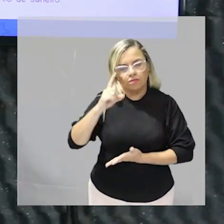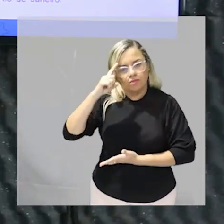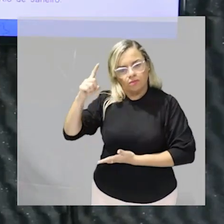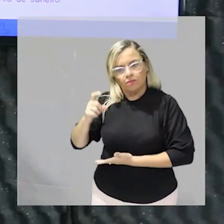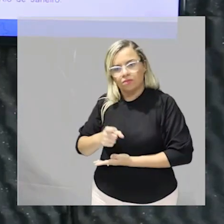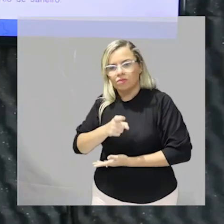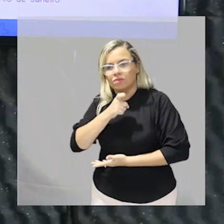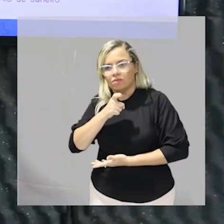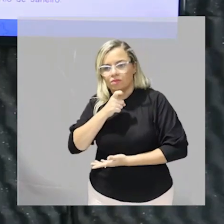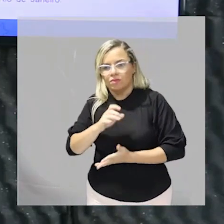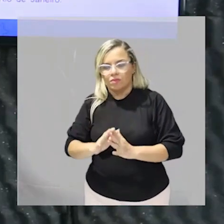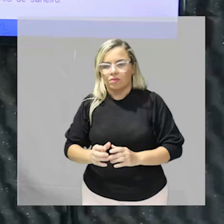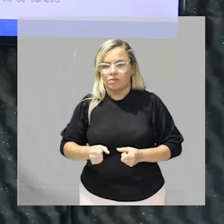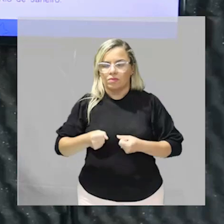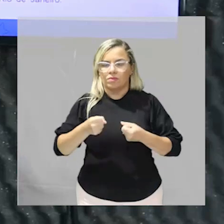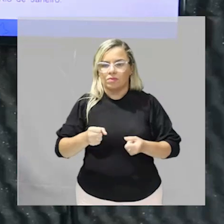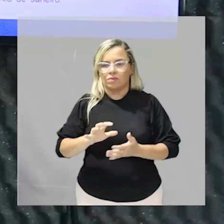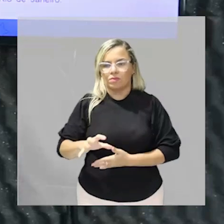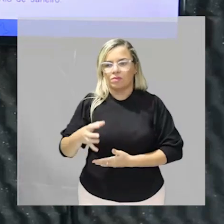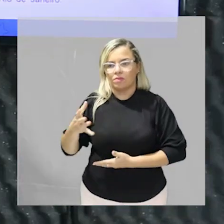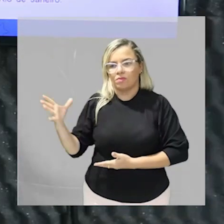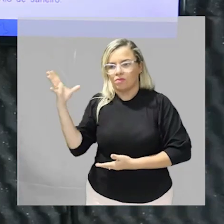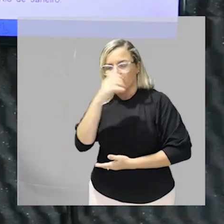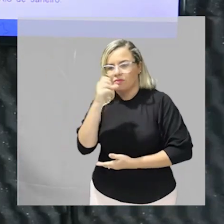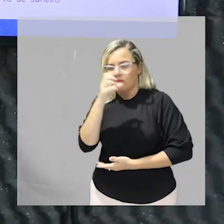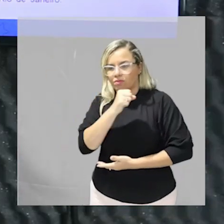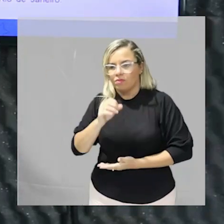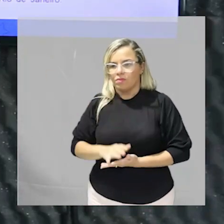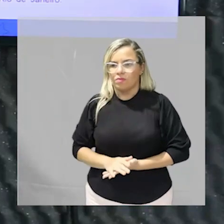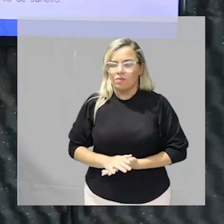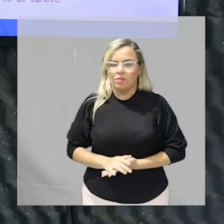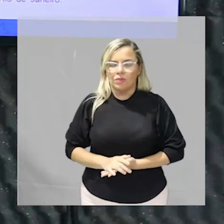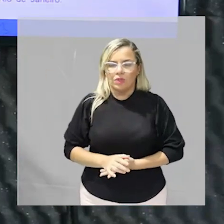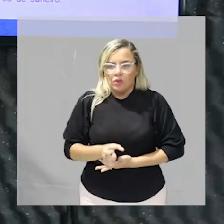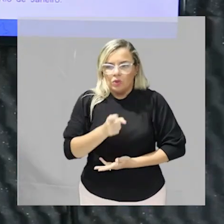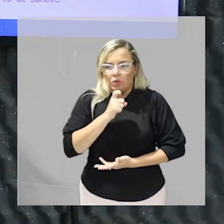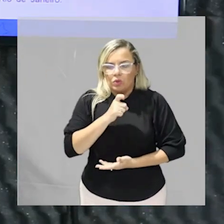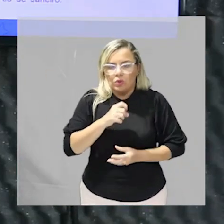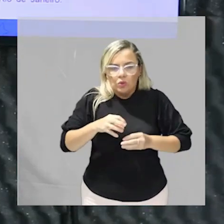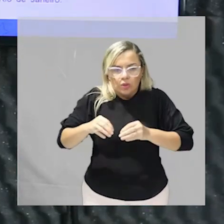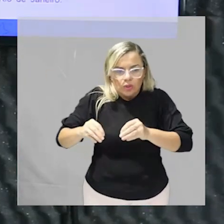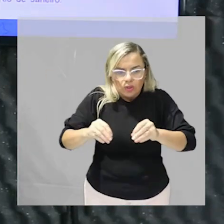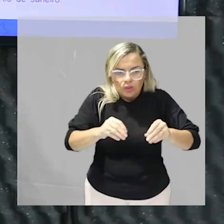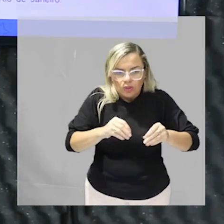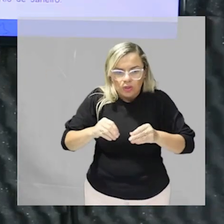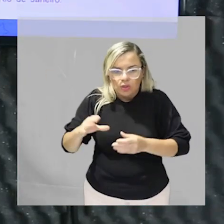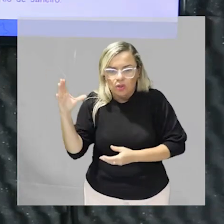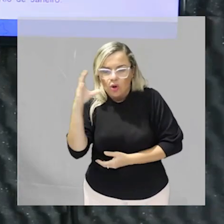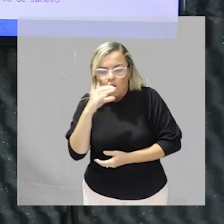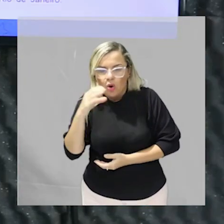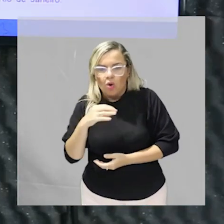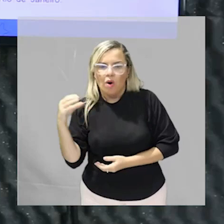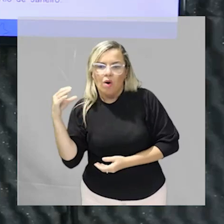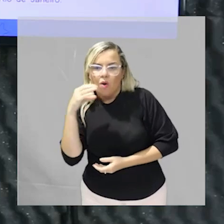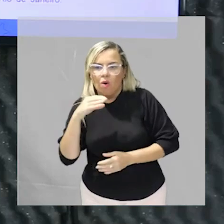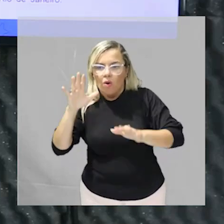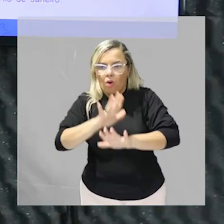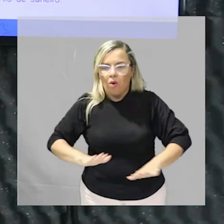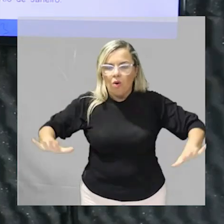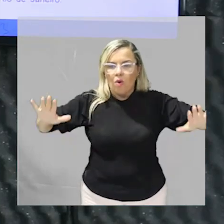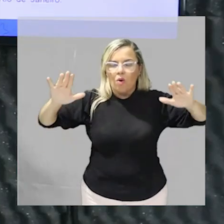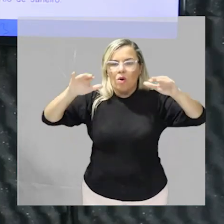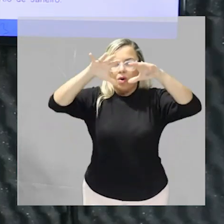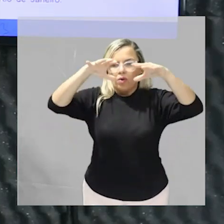Particularmente nos dias de inverno, pode ocorrer um rápido resfriamento do solo ou um rápido aquecimento das camadas